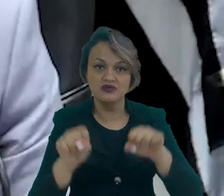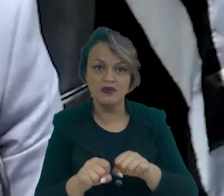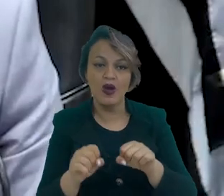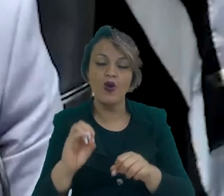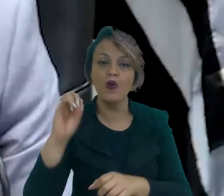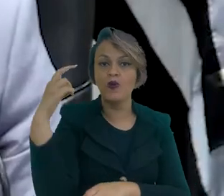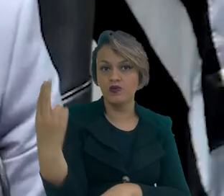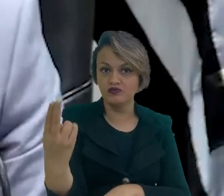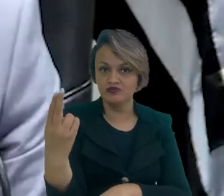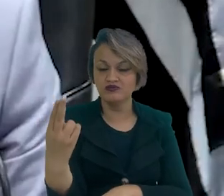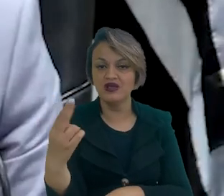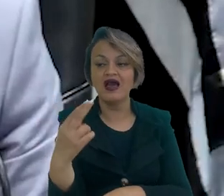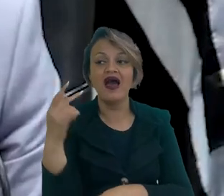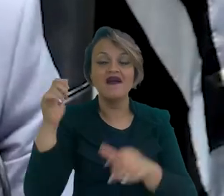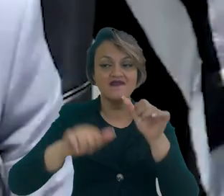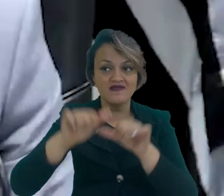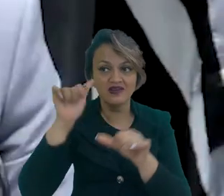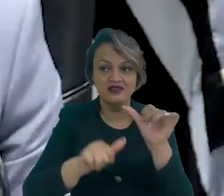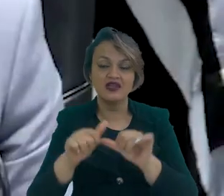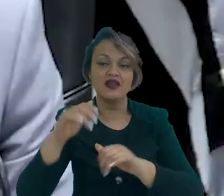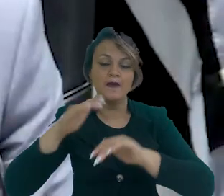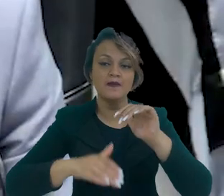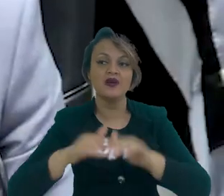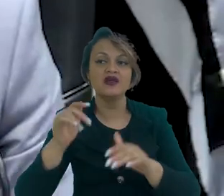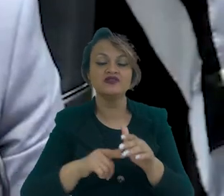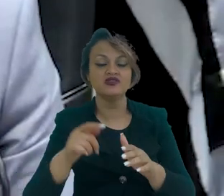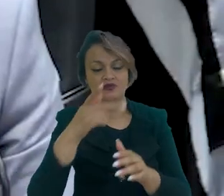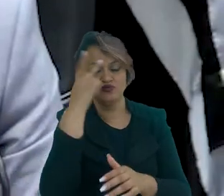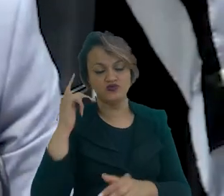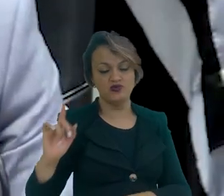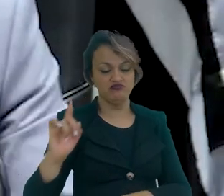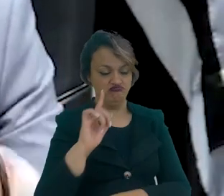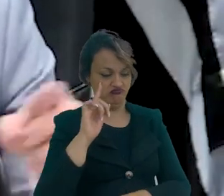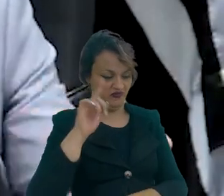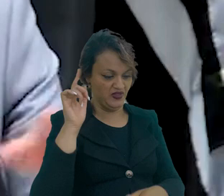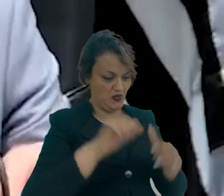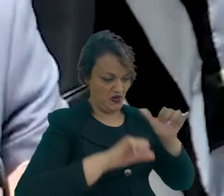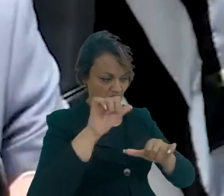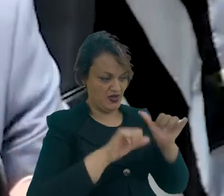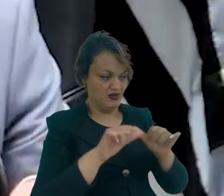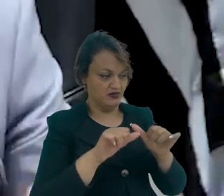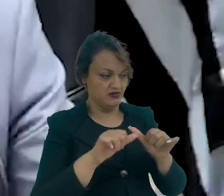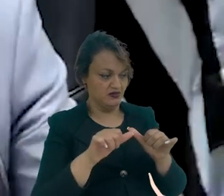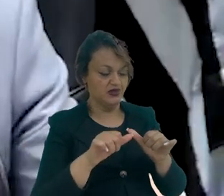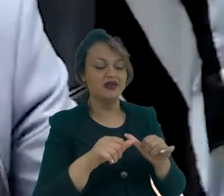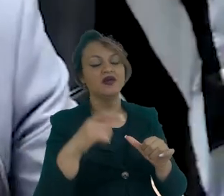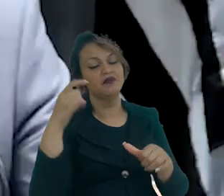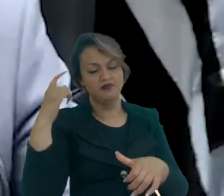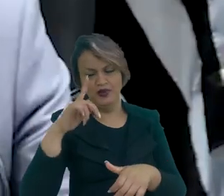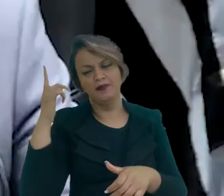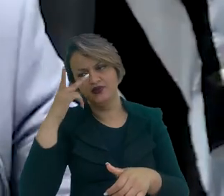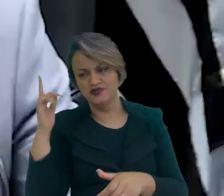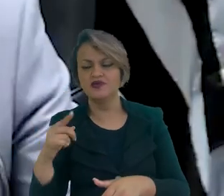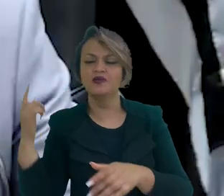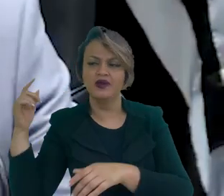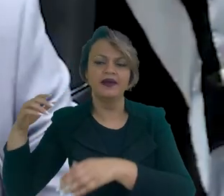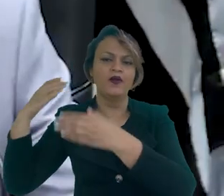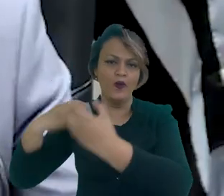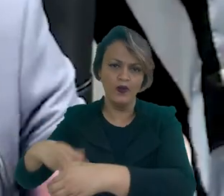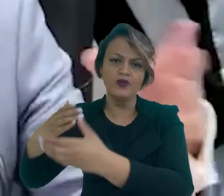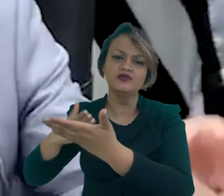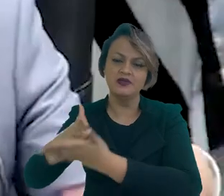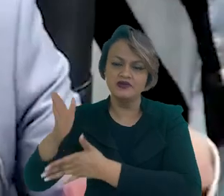do risco predisposto no microssistema ou avaliado no caso concreto por um magistrado